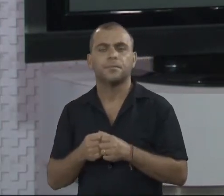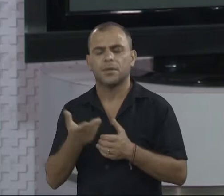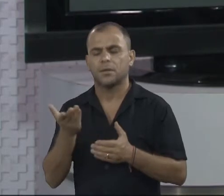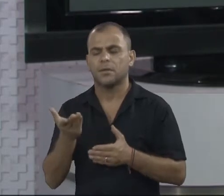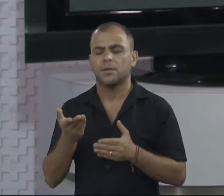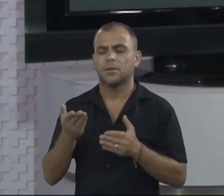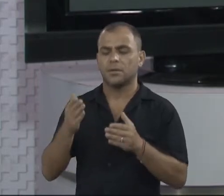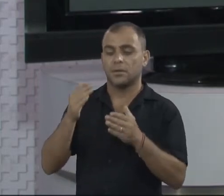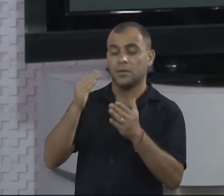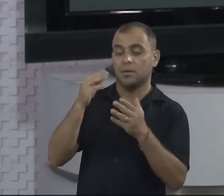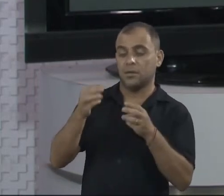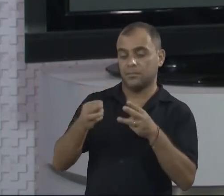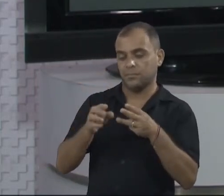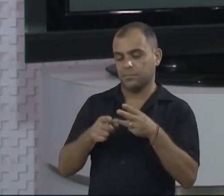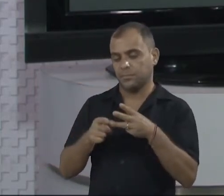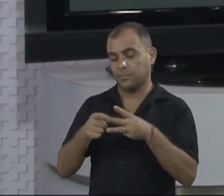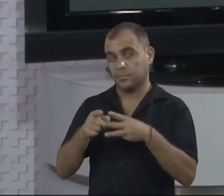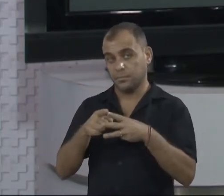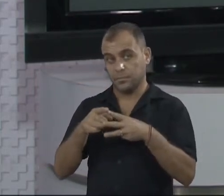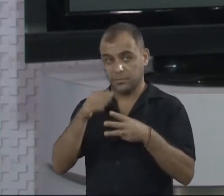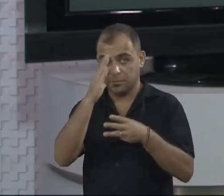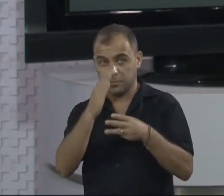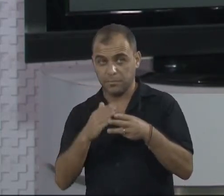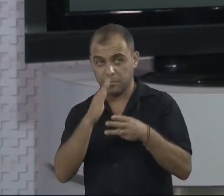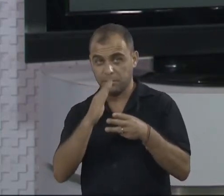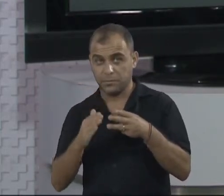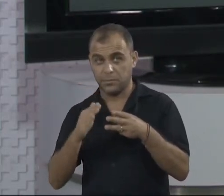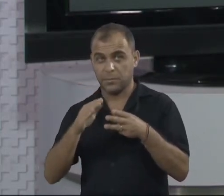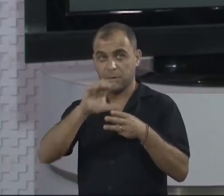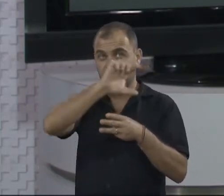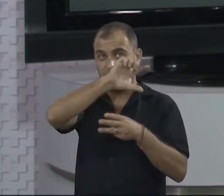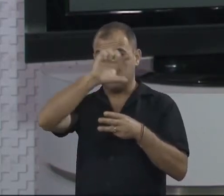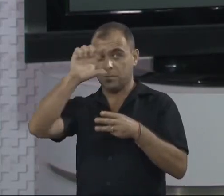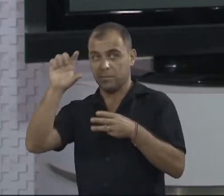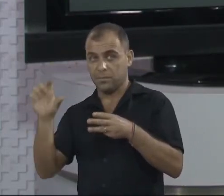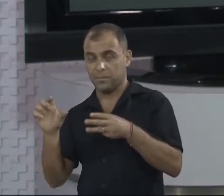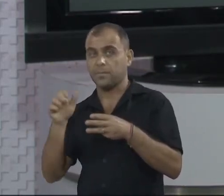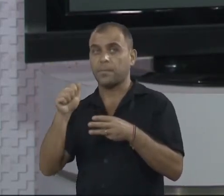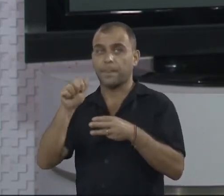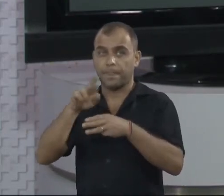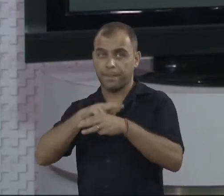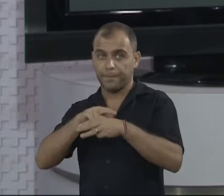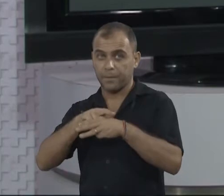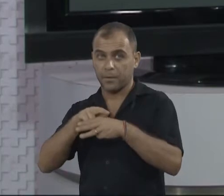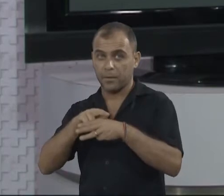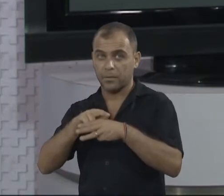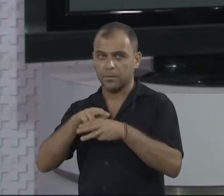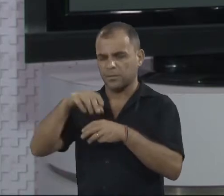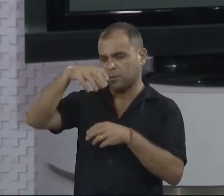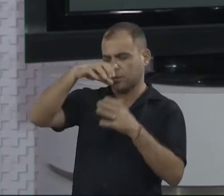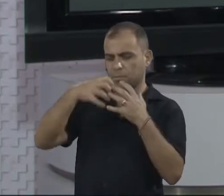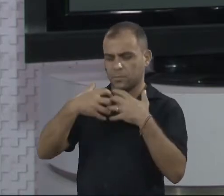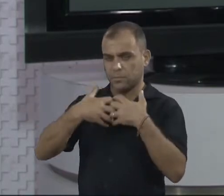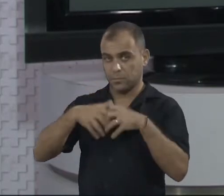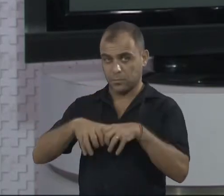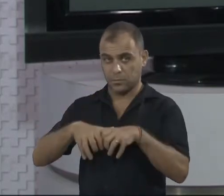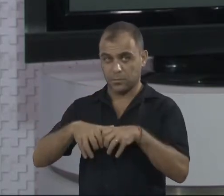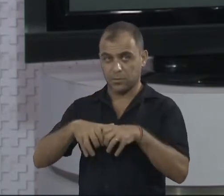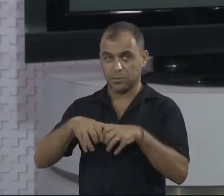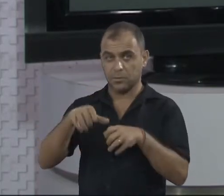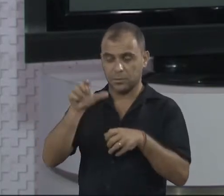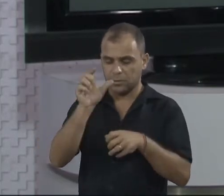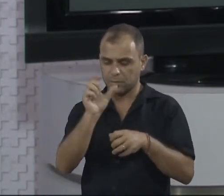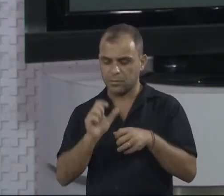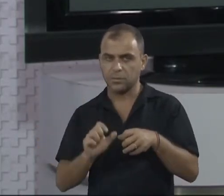encéfalo é dividido em três partes. Essa parte rosa, que é o cérebro, essa parte verde aqui, que é o